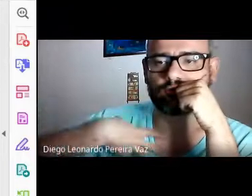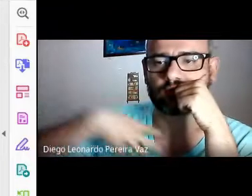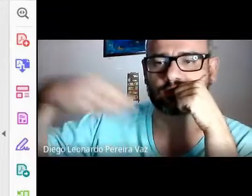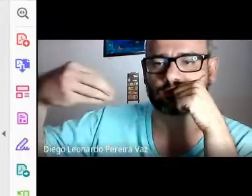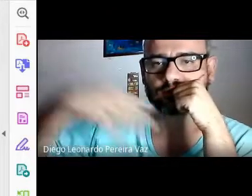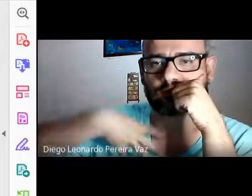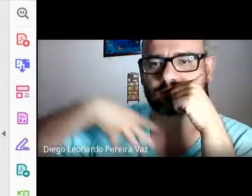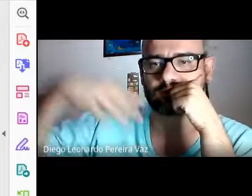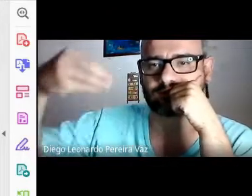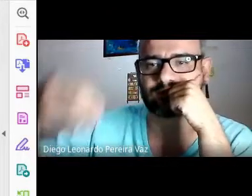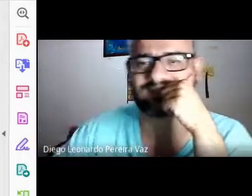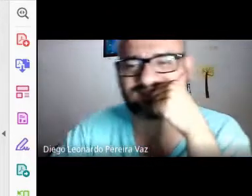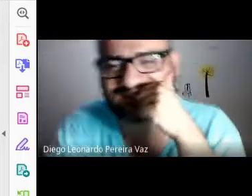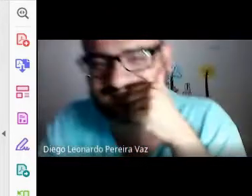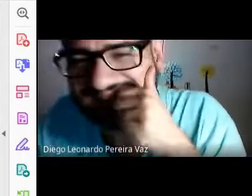Fio.